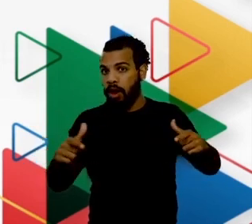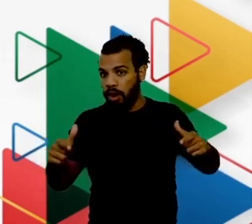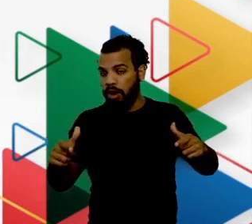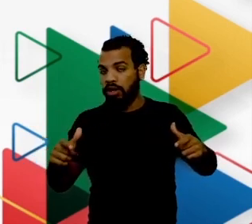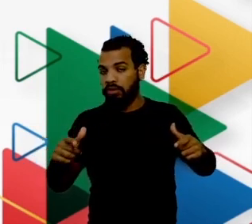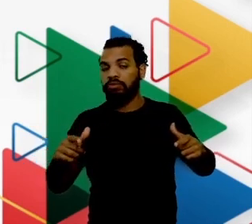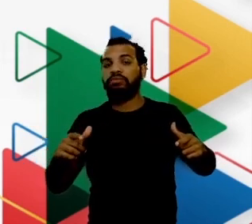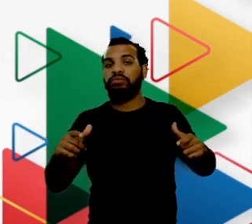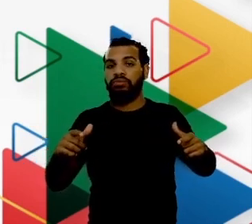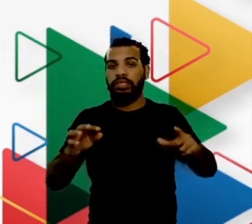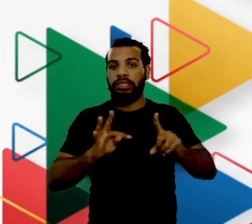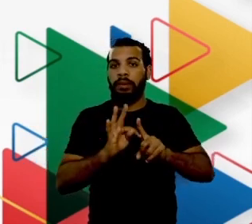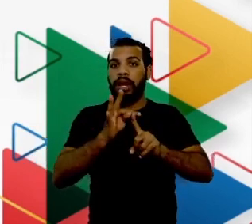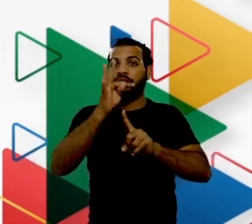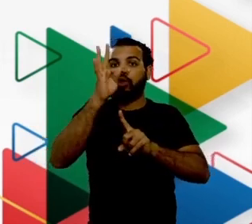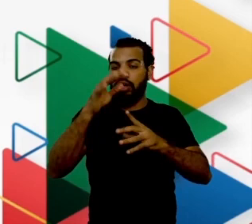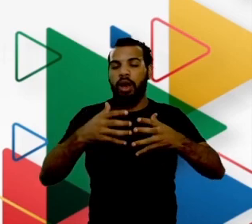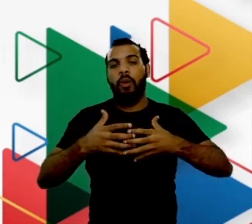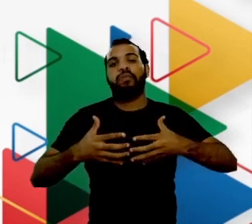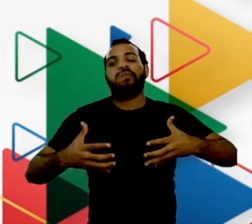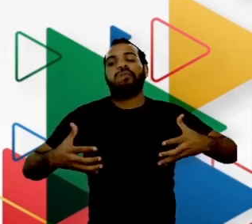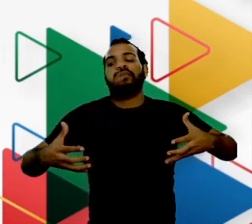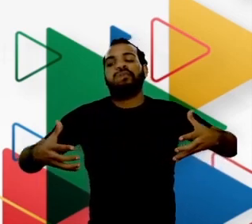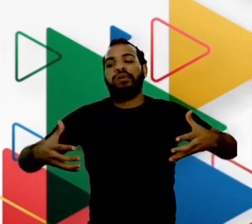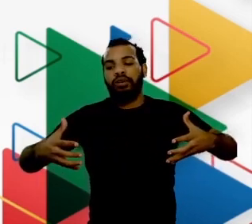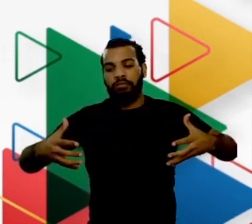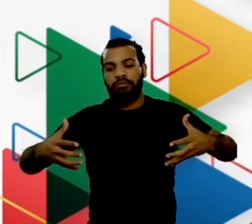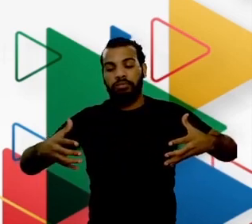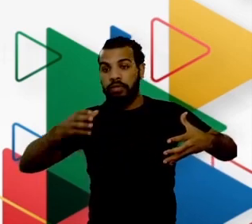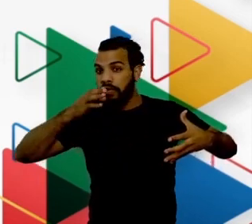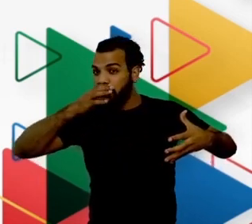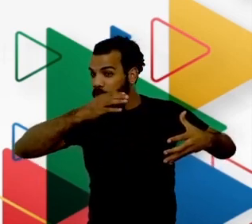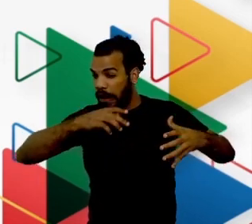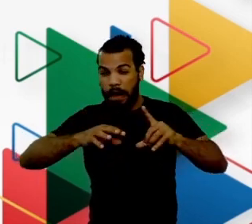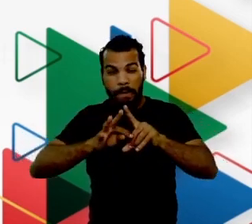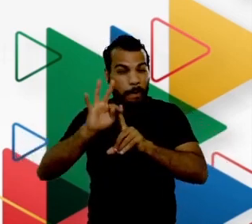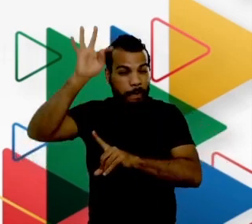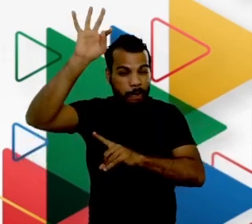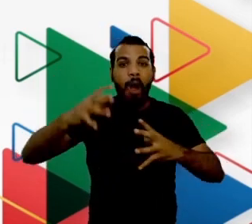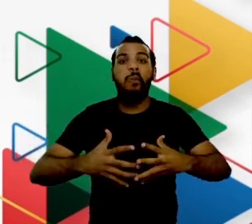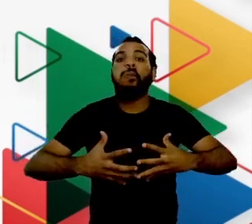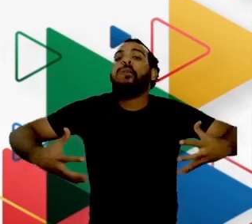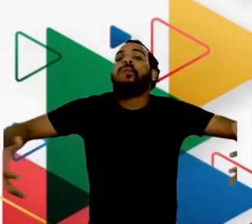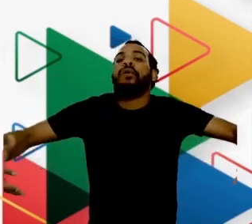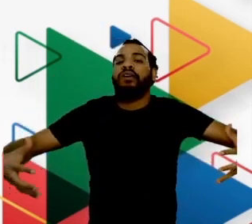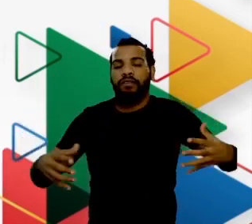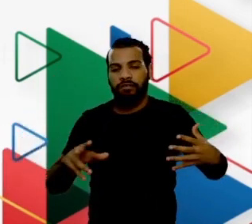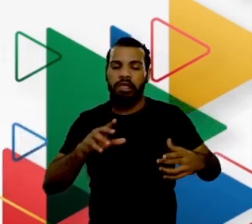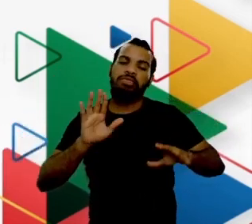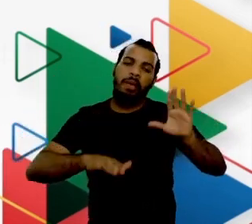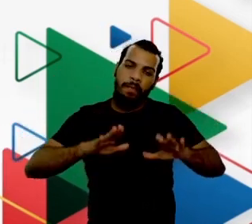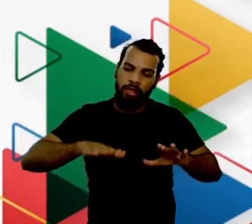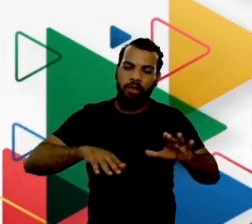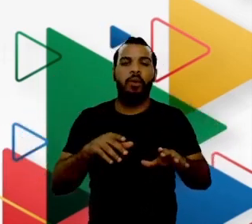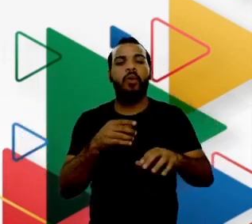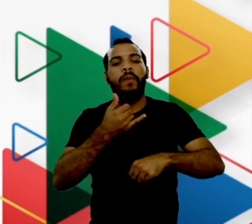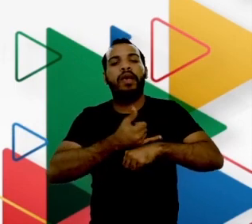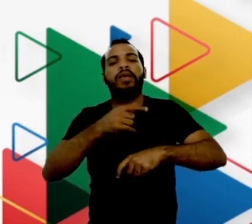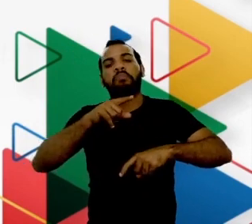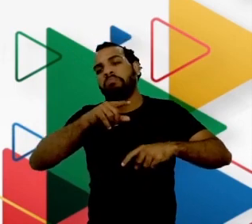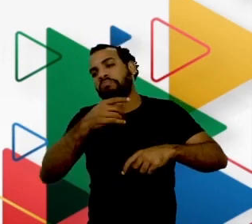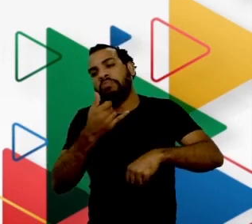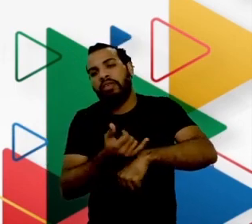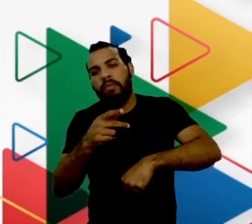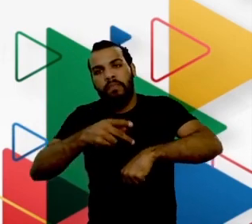A dilatação do sólido, a linear, ela depende do comprimento, Depende do material e da variação. Por